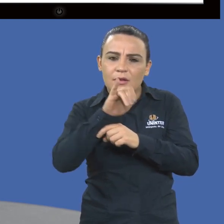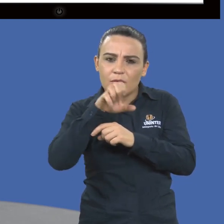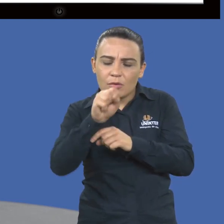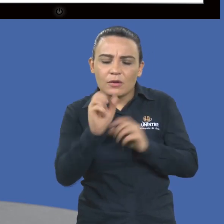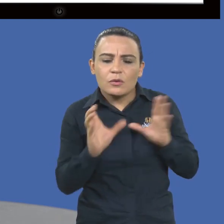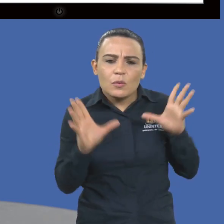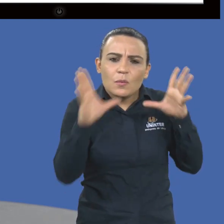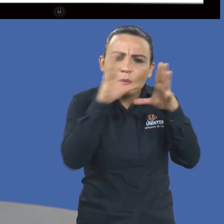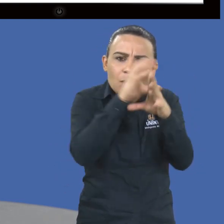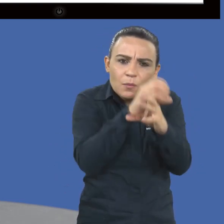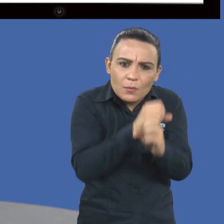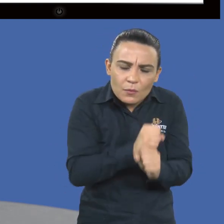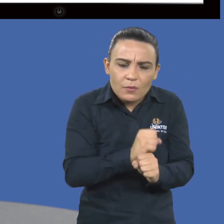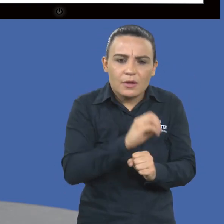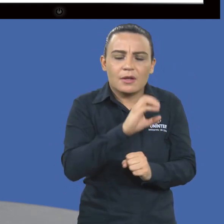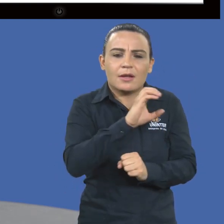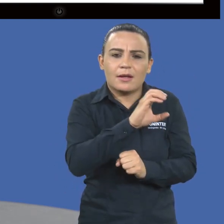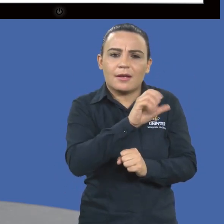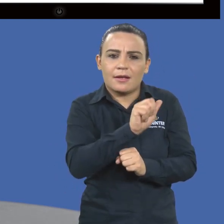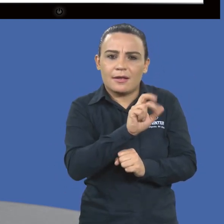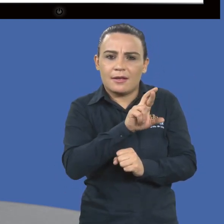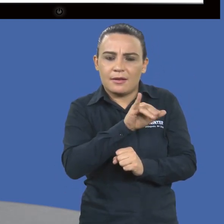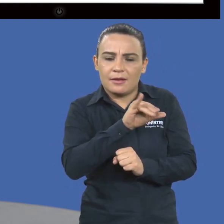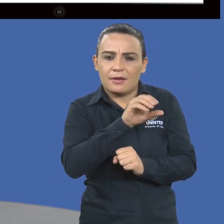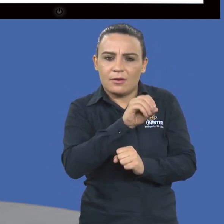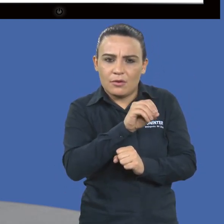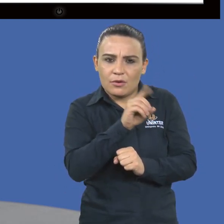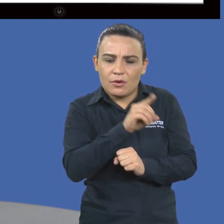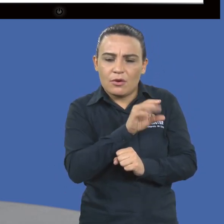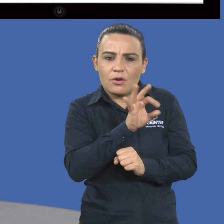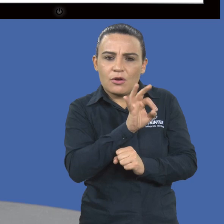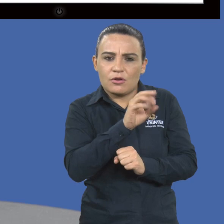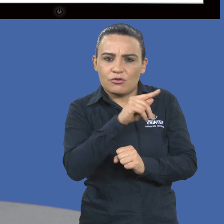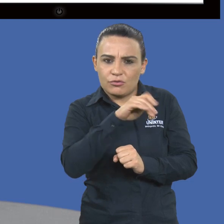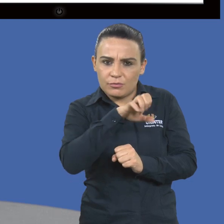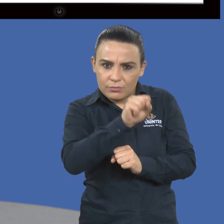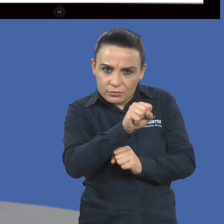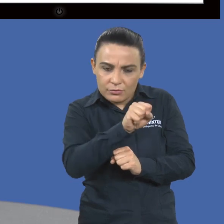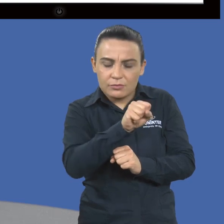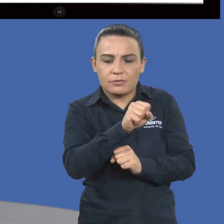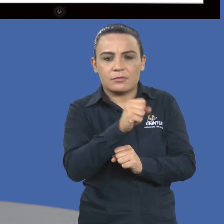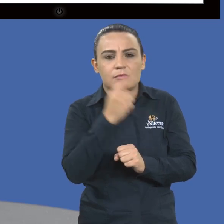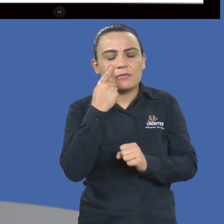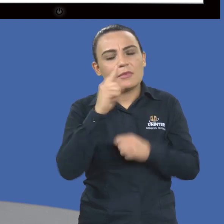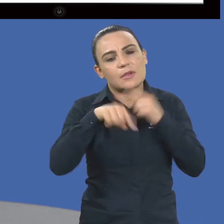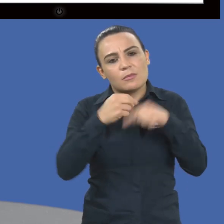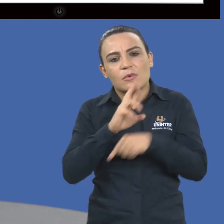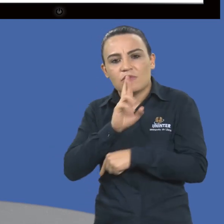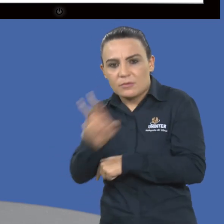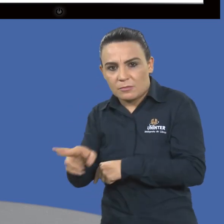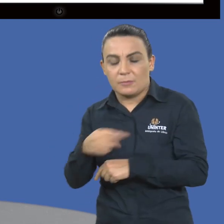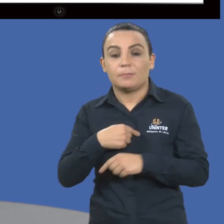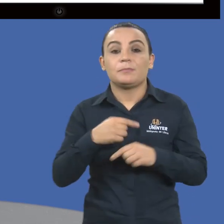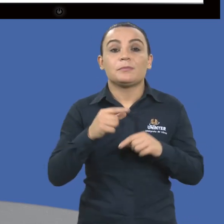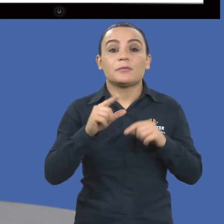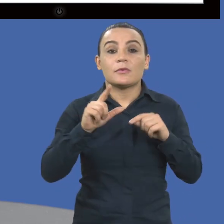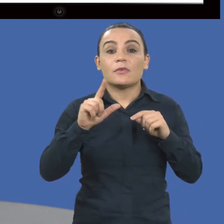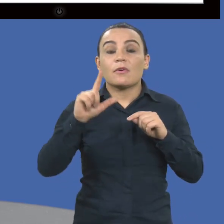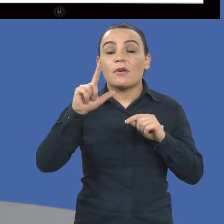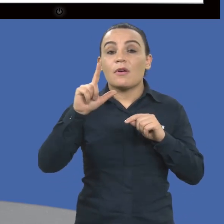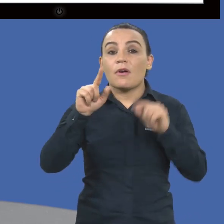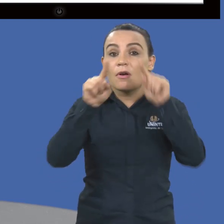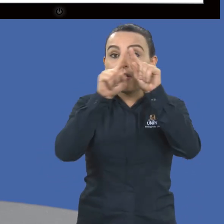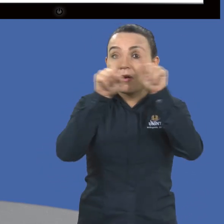o cariótipo, fazer toda a avaliação e daí entregar o resultado. Muito bem. Vejo que